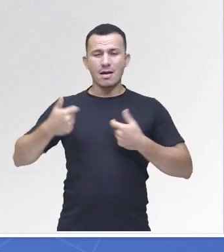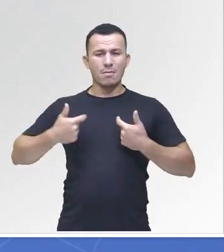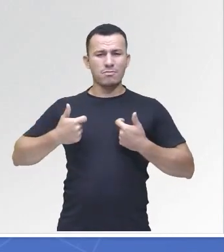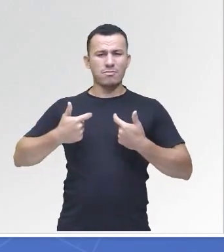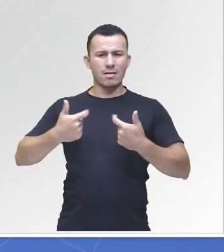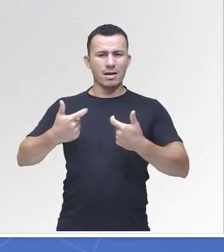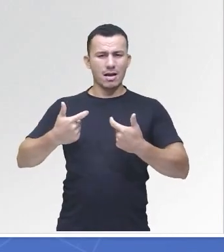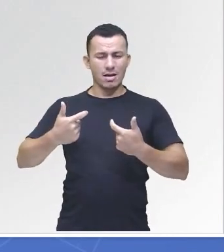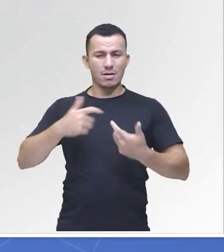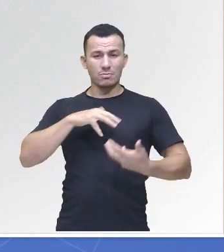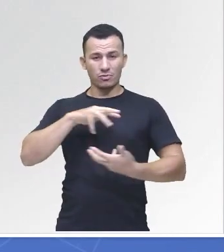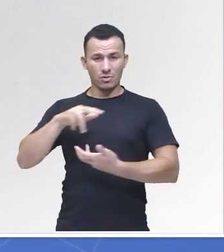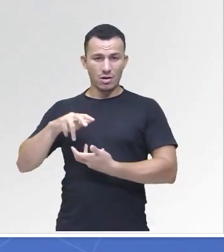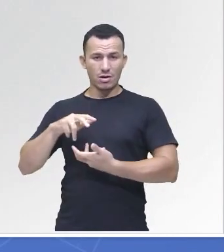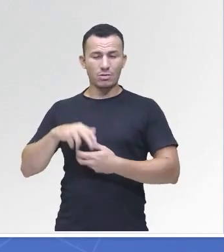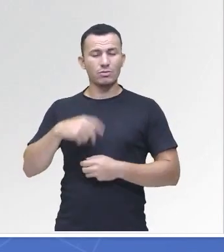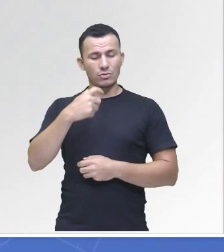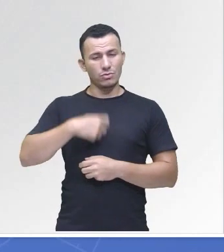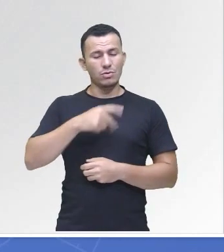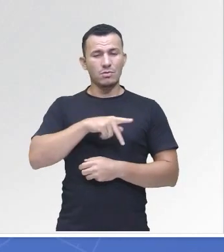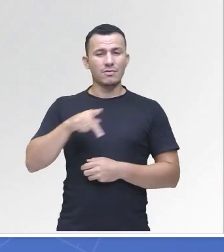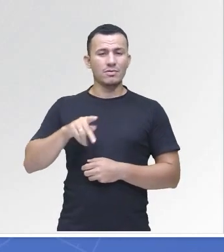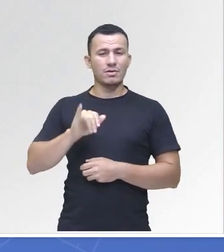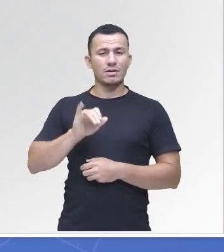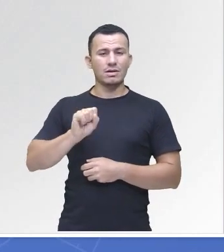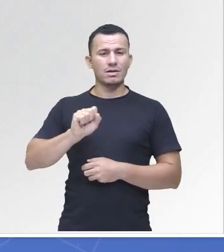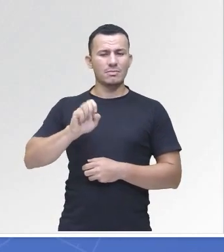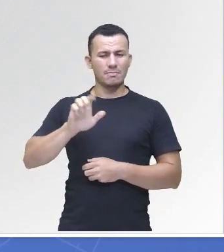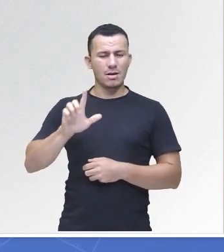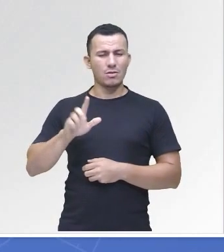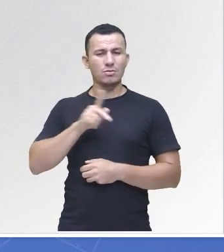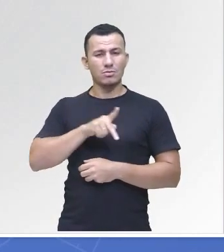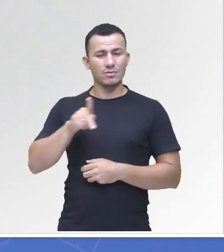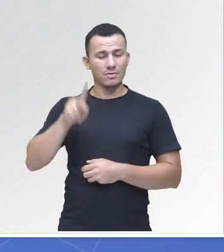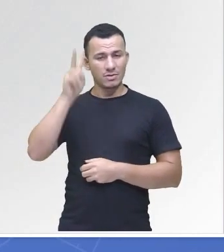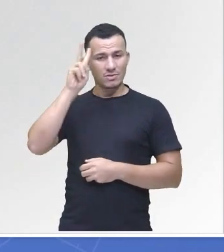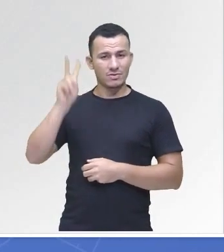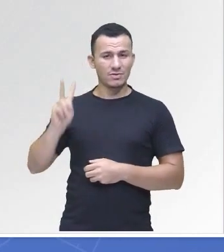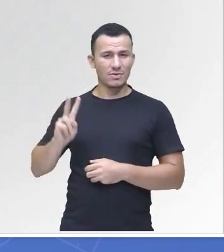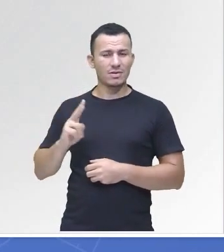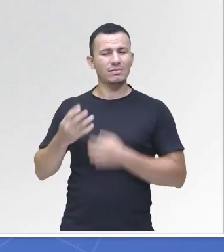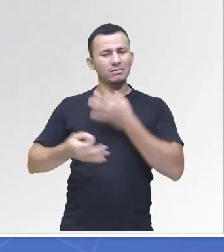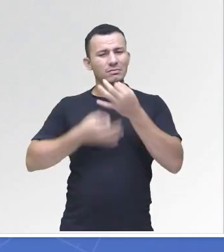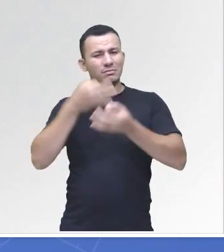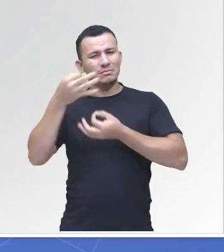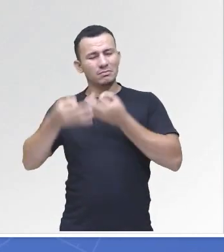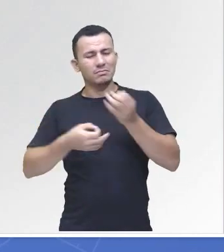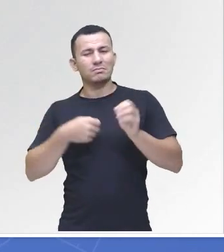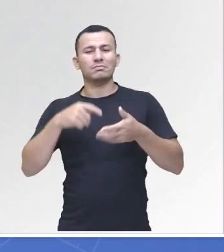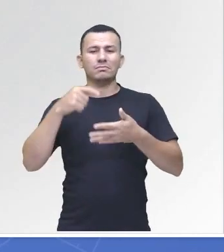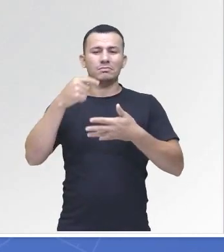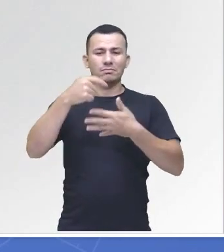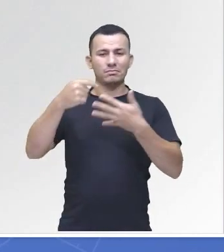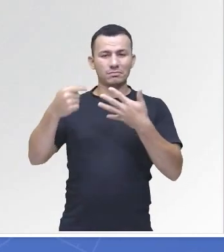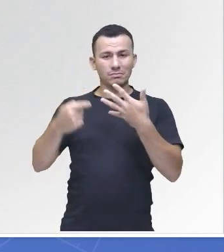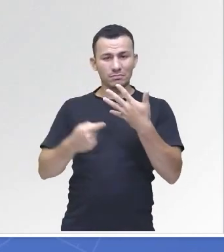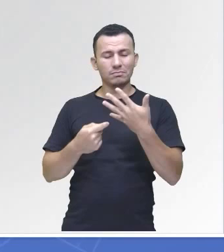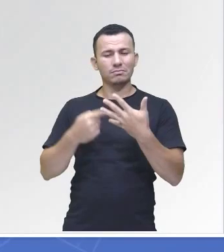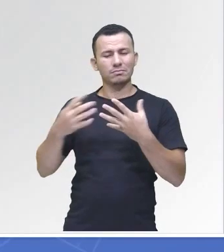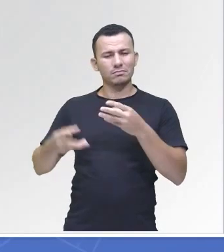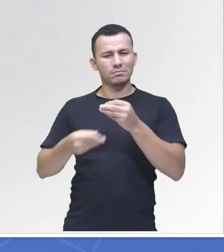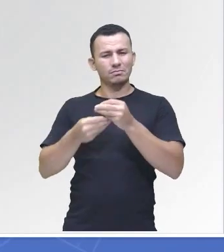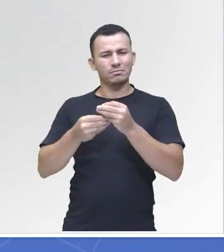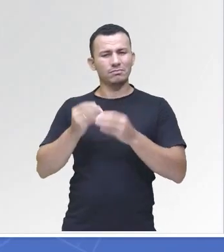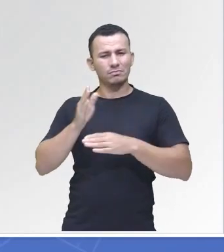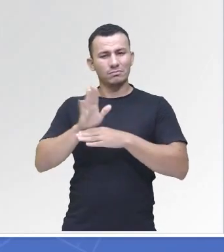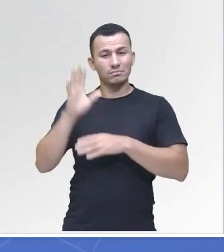Eu sou a professora Isabel Saraiva, professora de História aqui do Centro de Mídias, e a gente vai comentar aí algumas questões para a gente poder reforçar o